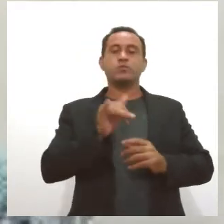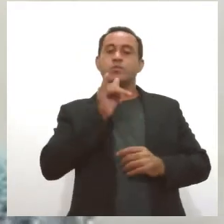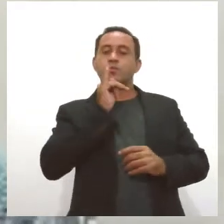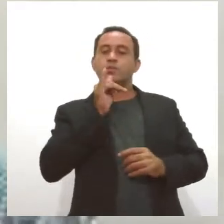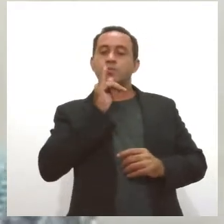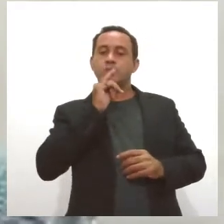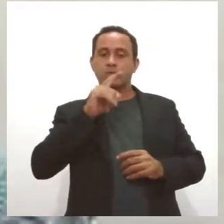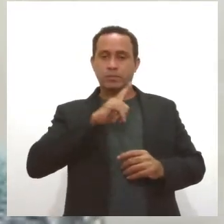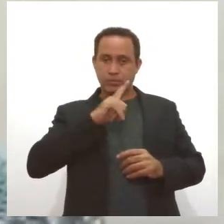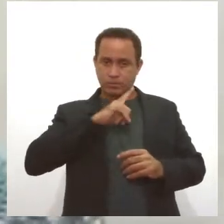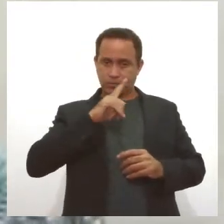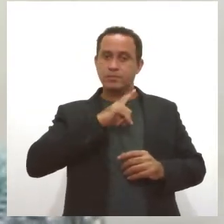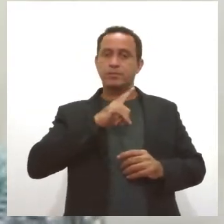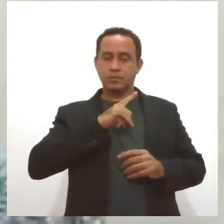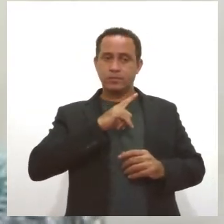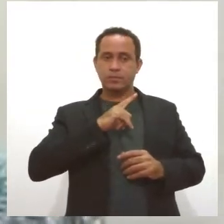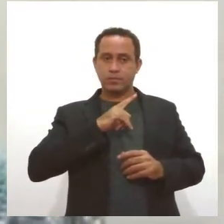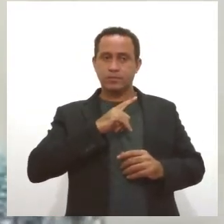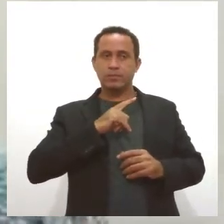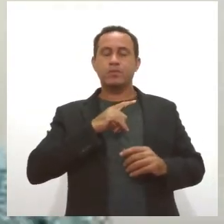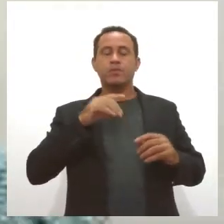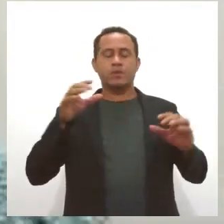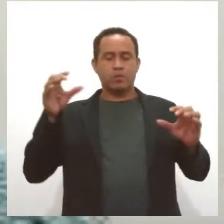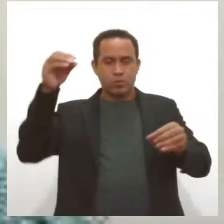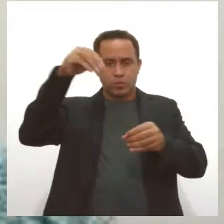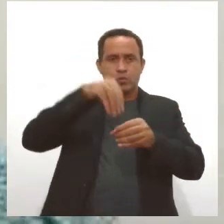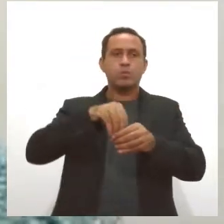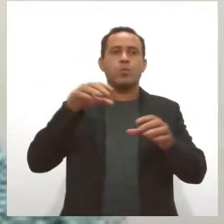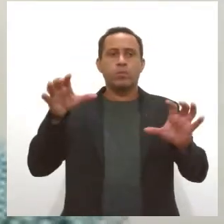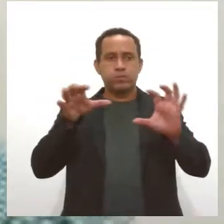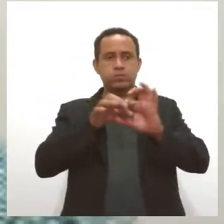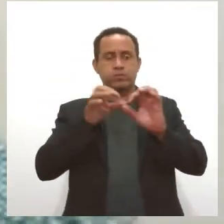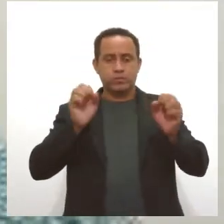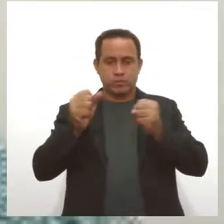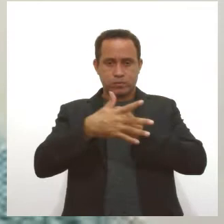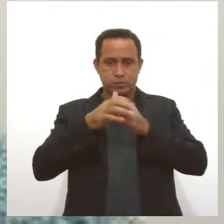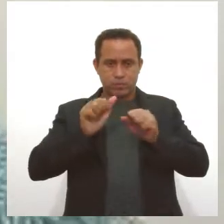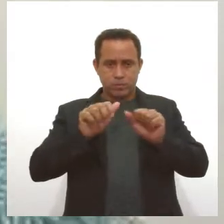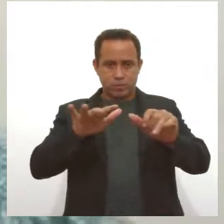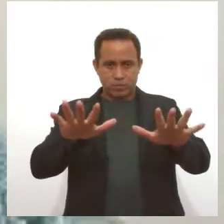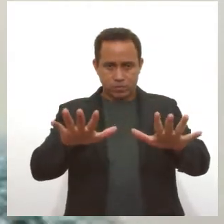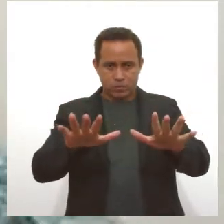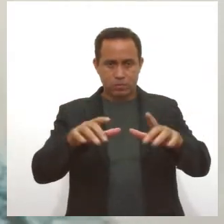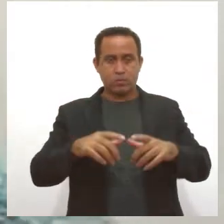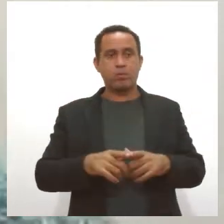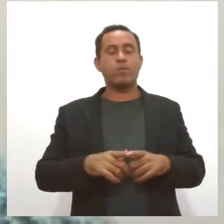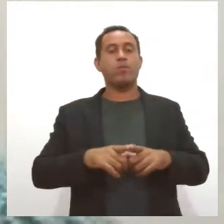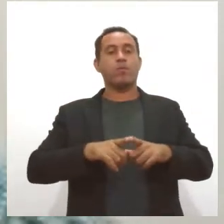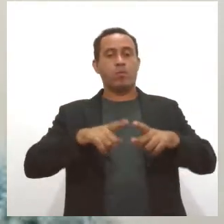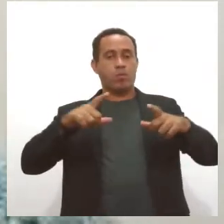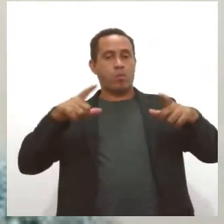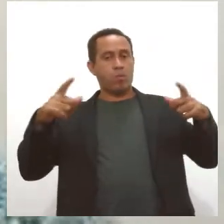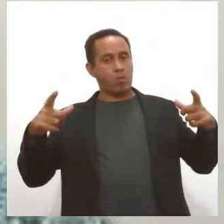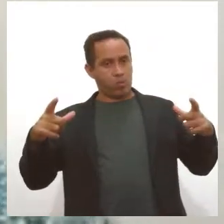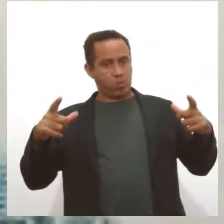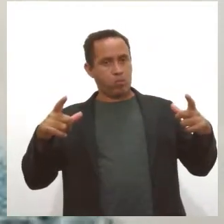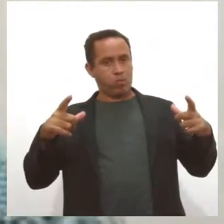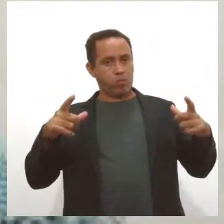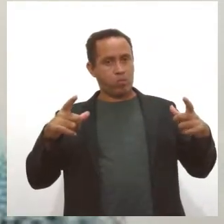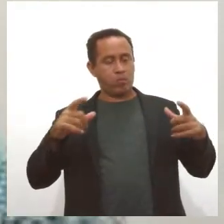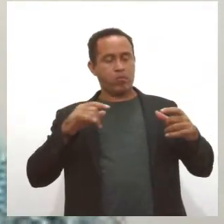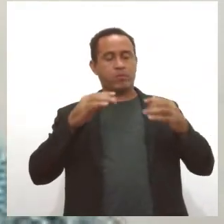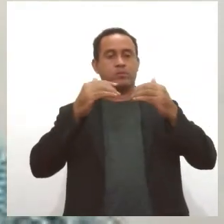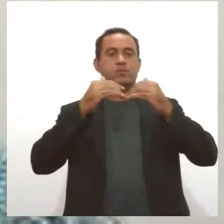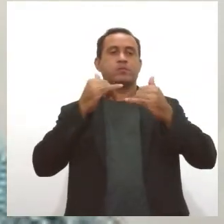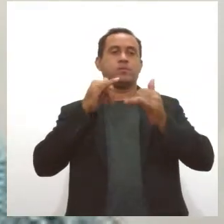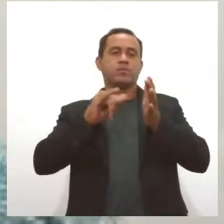gente tem e está muito latente agora devido à pandemia, é que existe um aumento de número de divórcios,